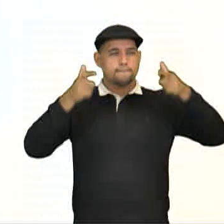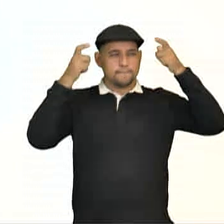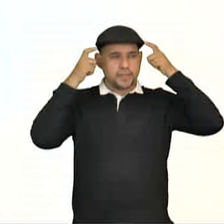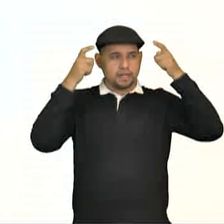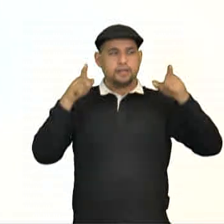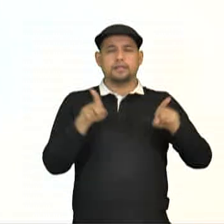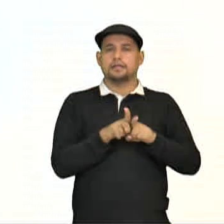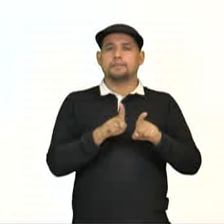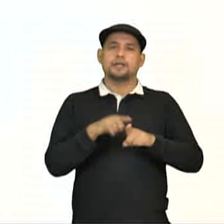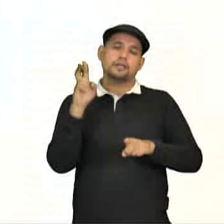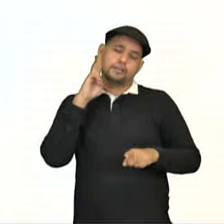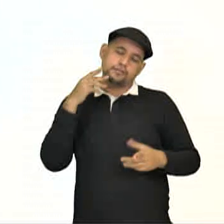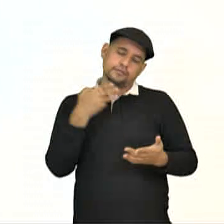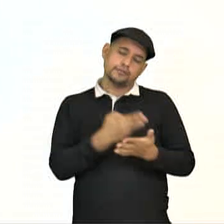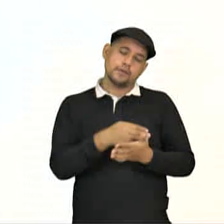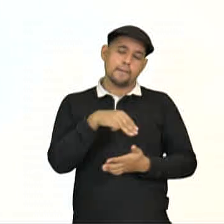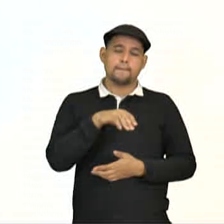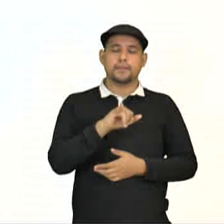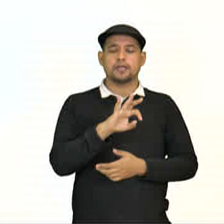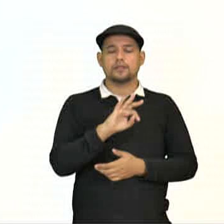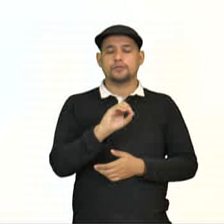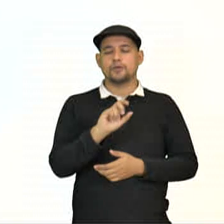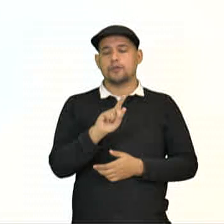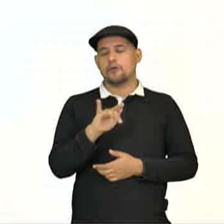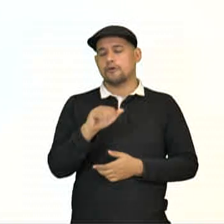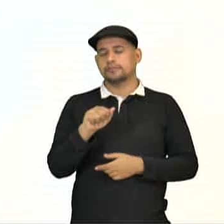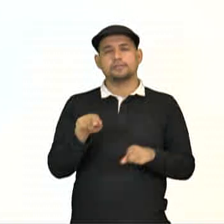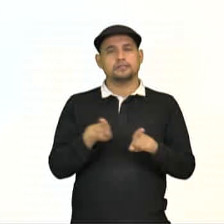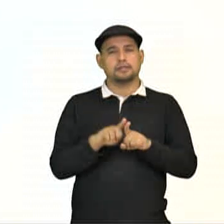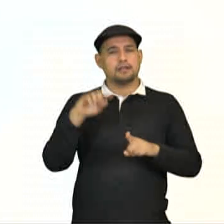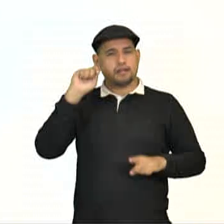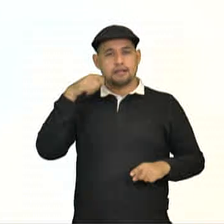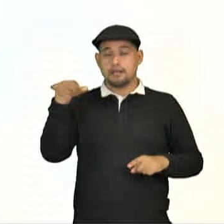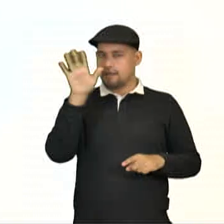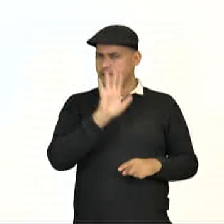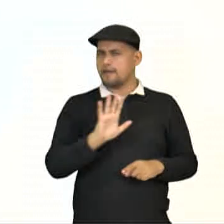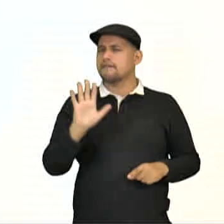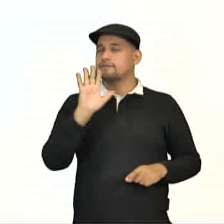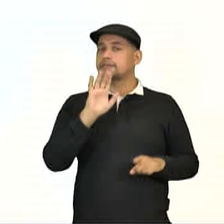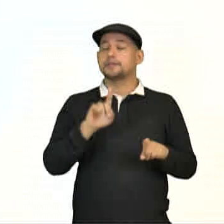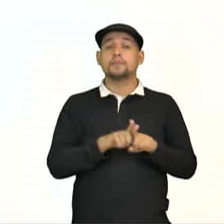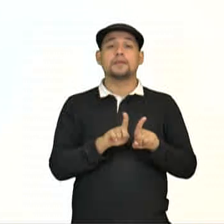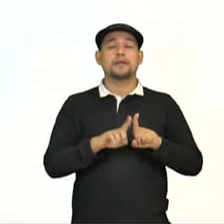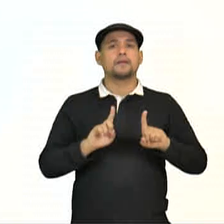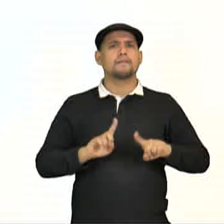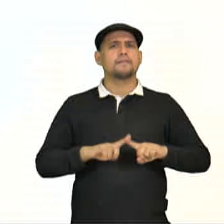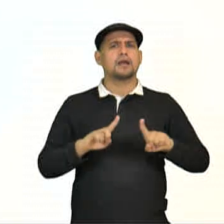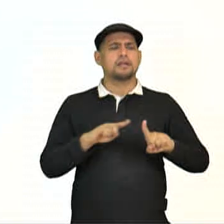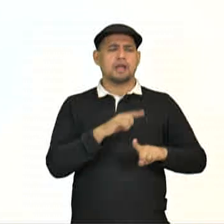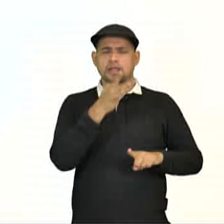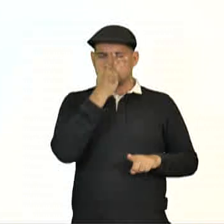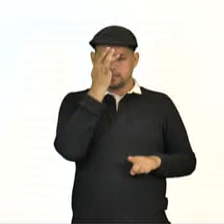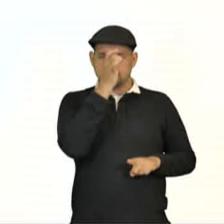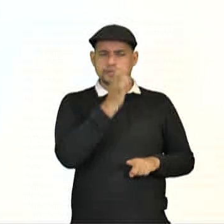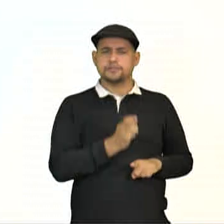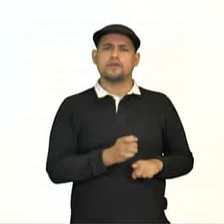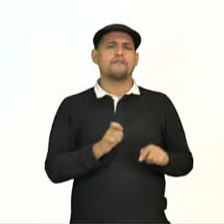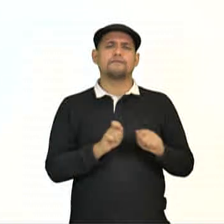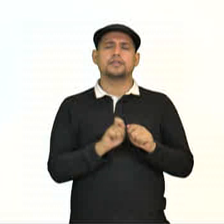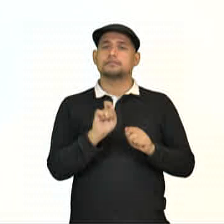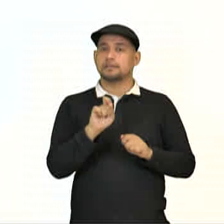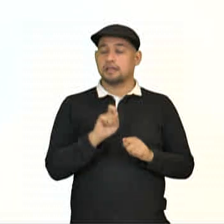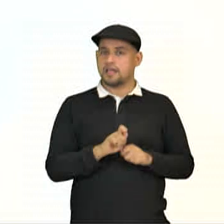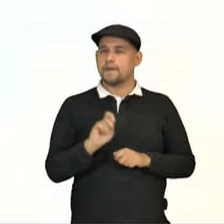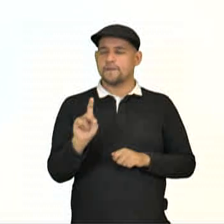Destino, Histórias da Mitologia Afro-Brasileira, de Reginaldo Prandi. Né? Então, esse autor, ele é